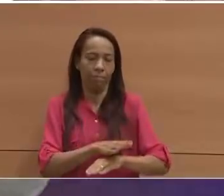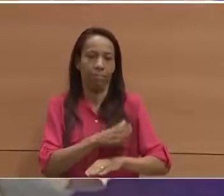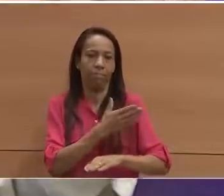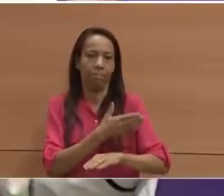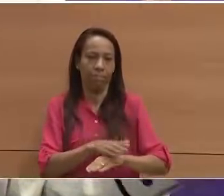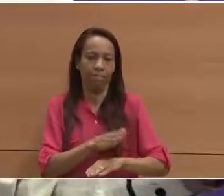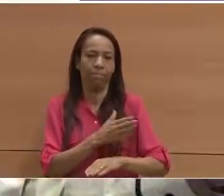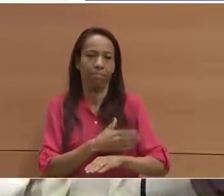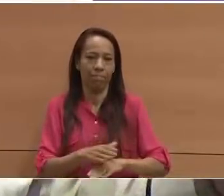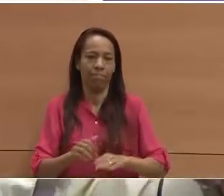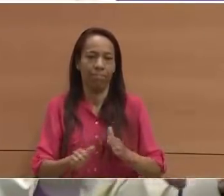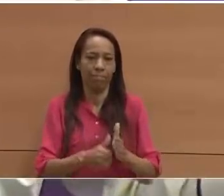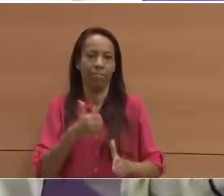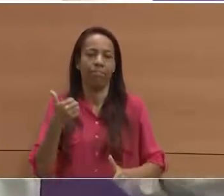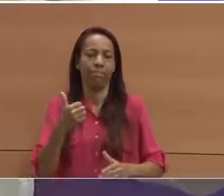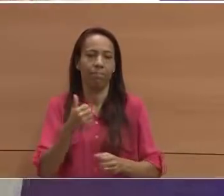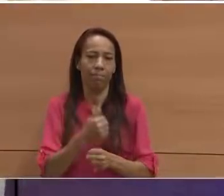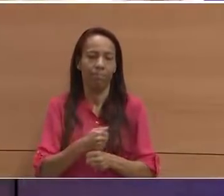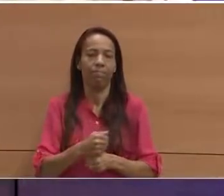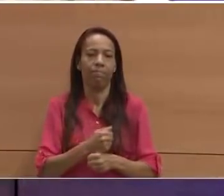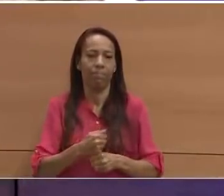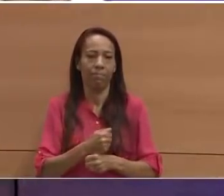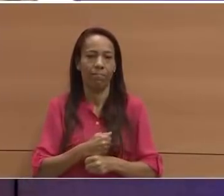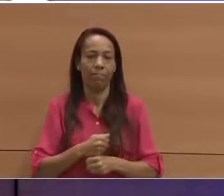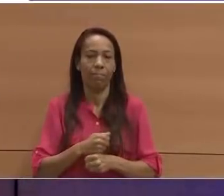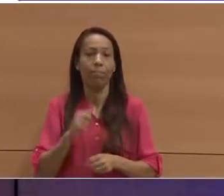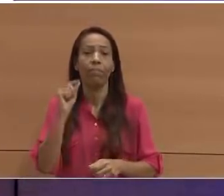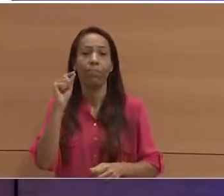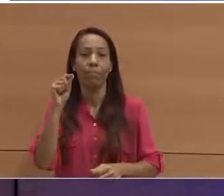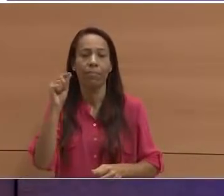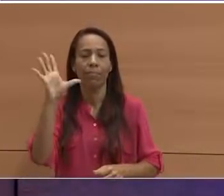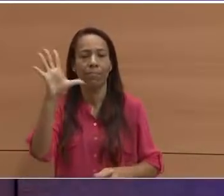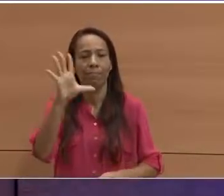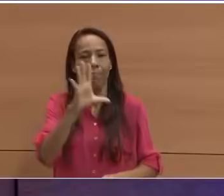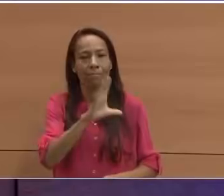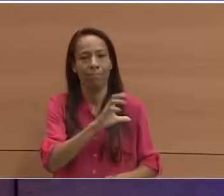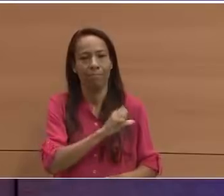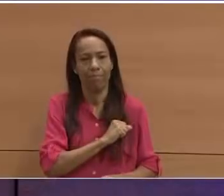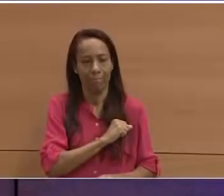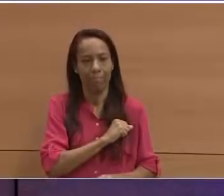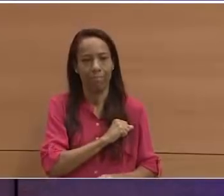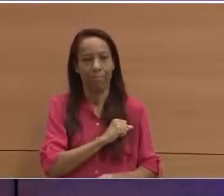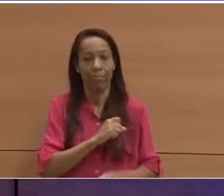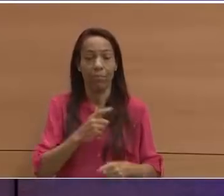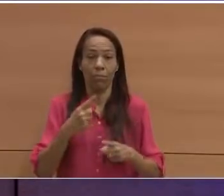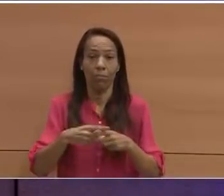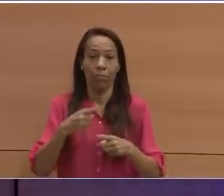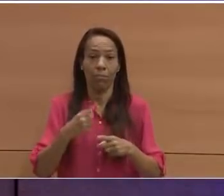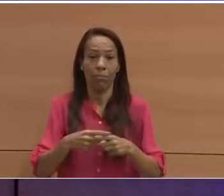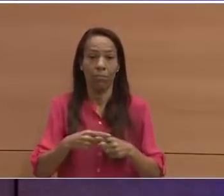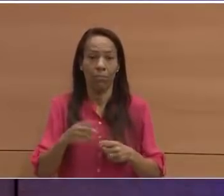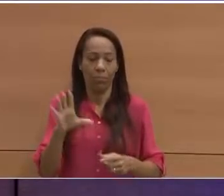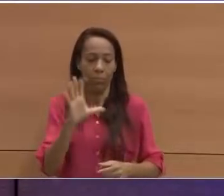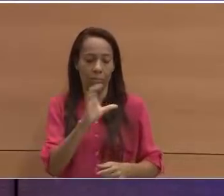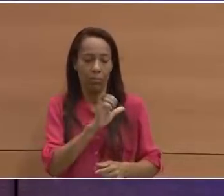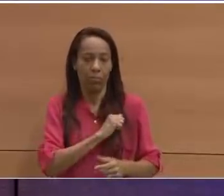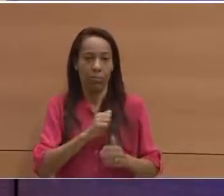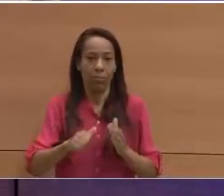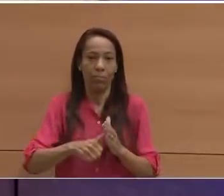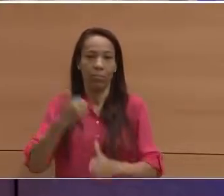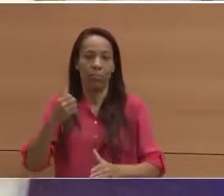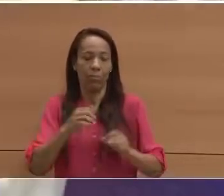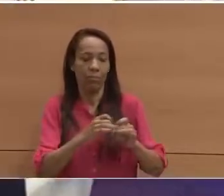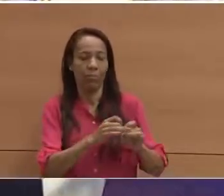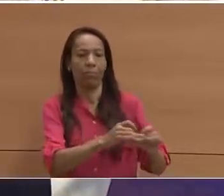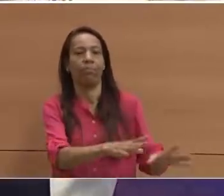primeiras obras, que é o amor. Que abandonasse o primeiro amor, tenho porém contra ti que abandonasse o